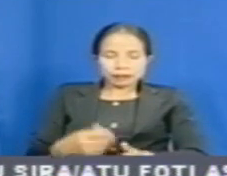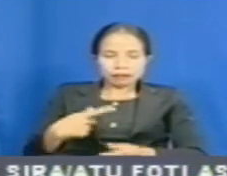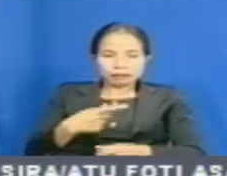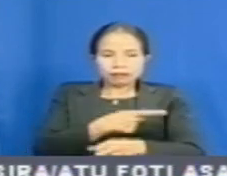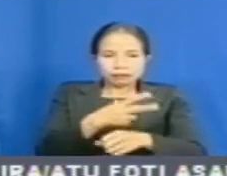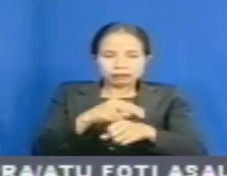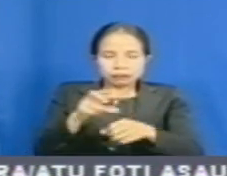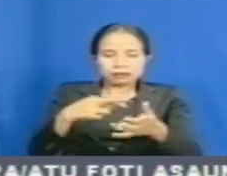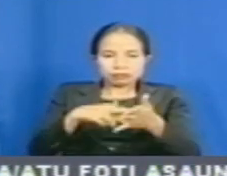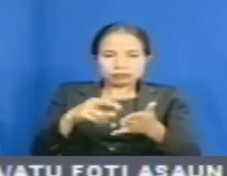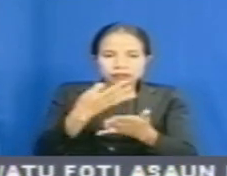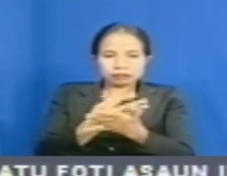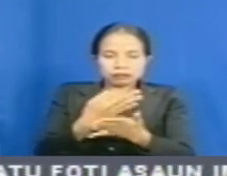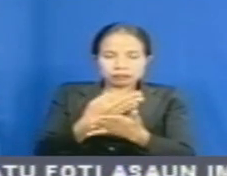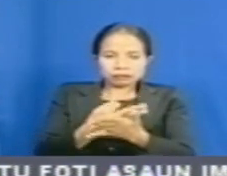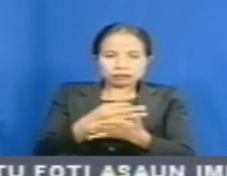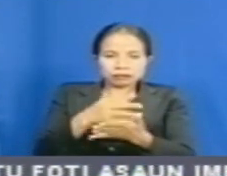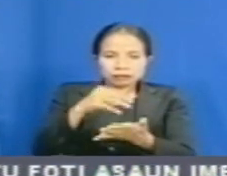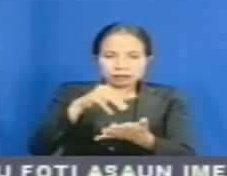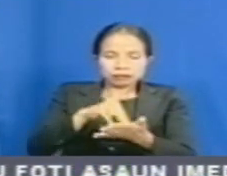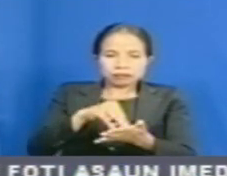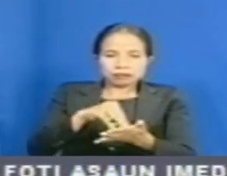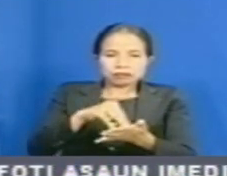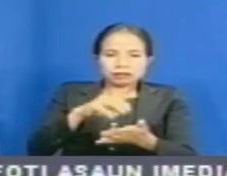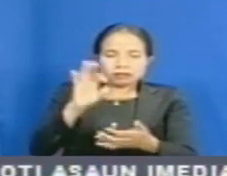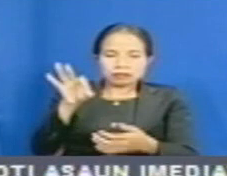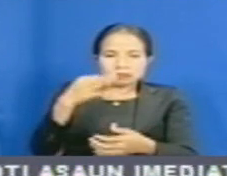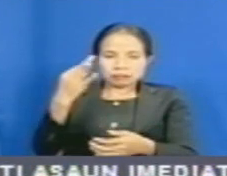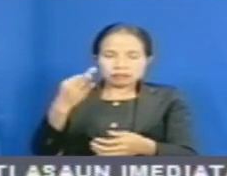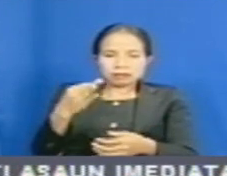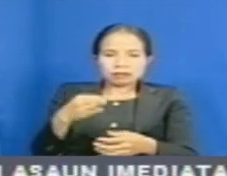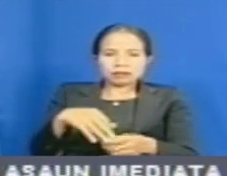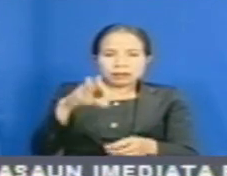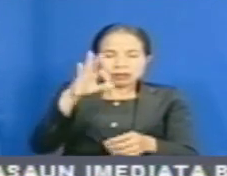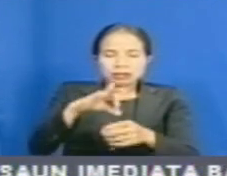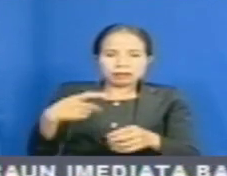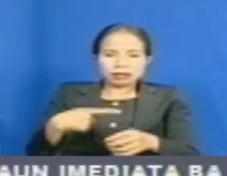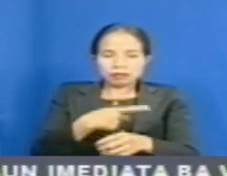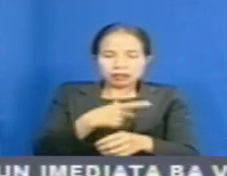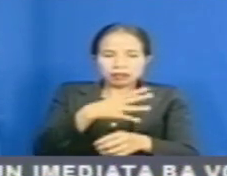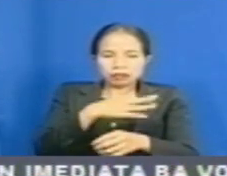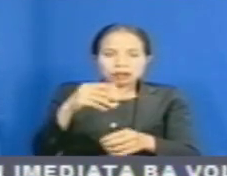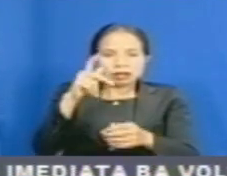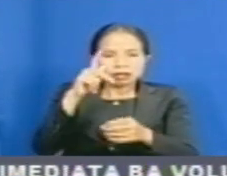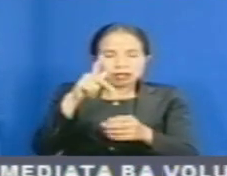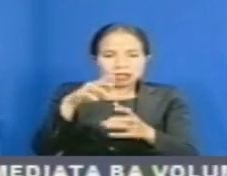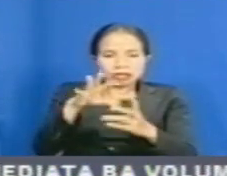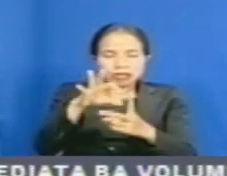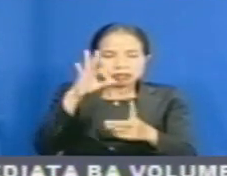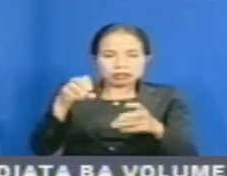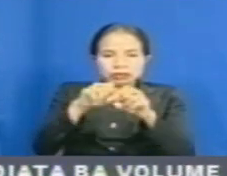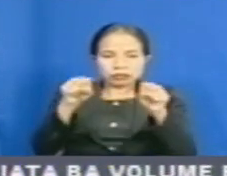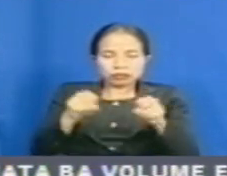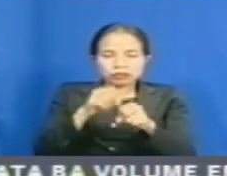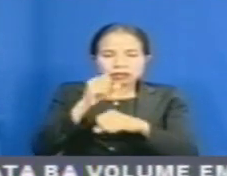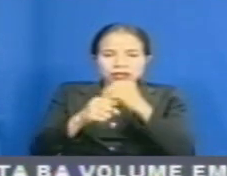Parlamento Nacional aprova dólares americanos milhões no recensia para eleição parlamentar no eleição suco e ratina rihunrua rua no recentolo.